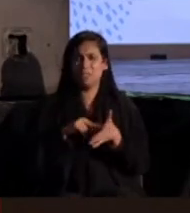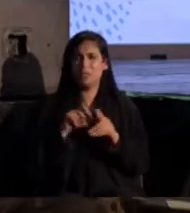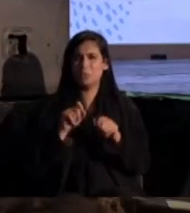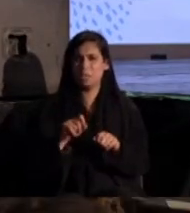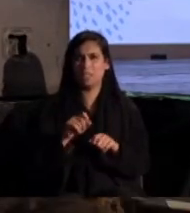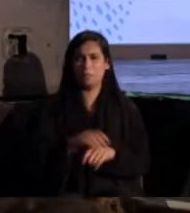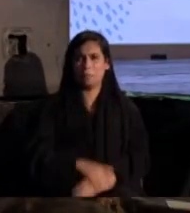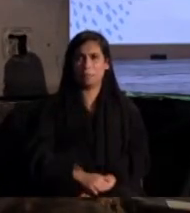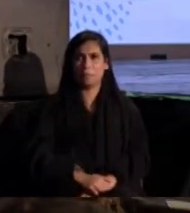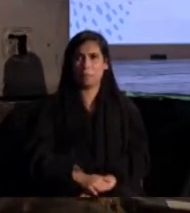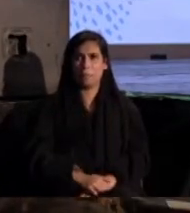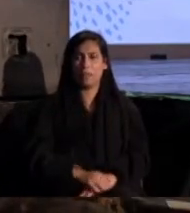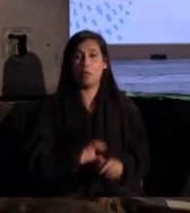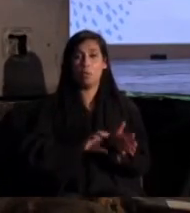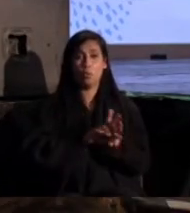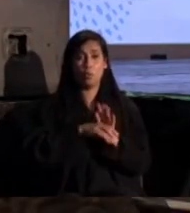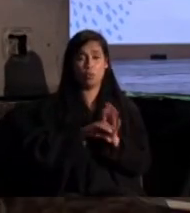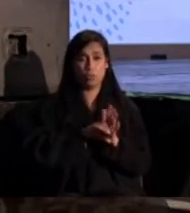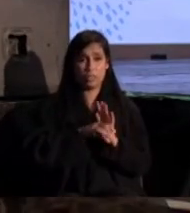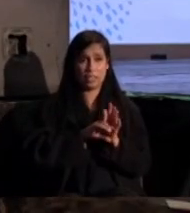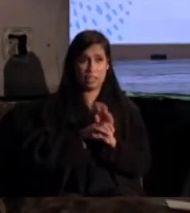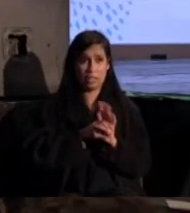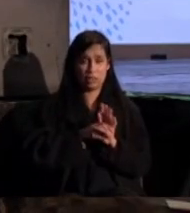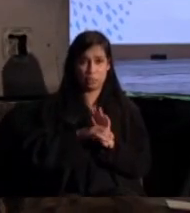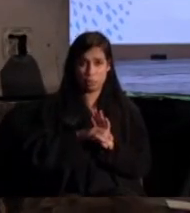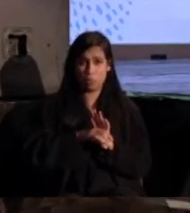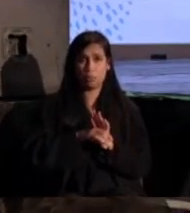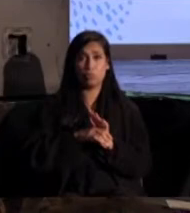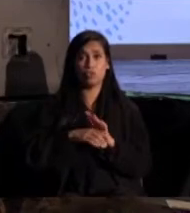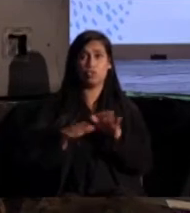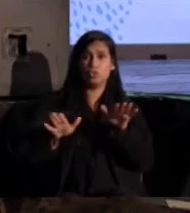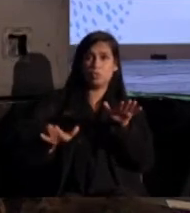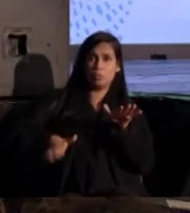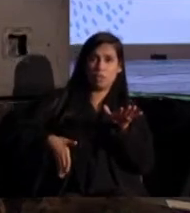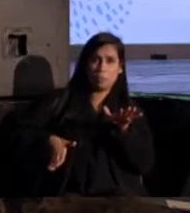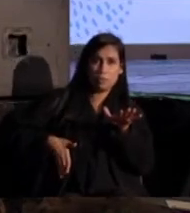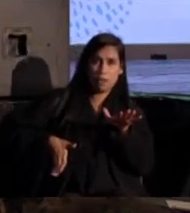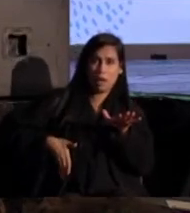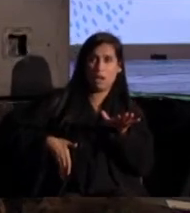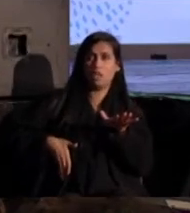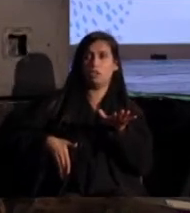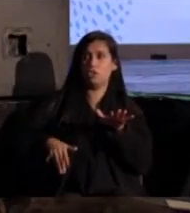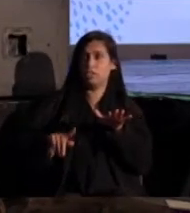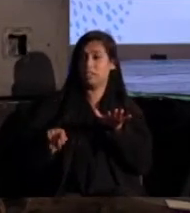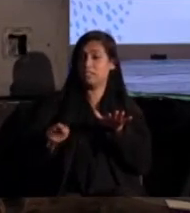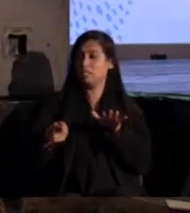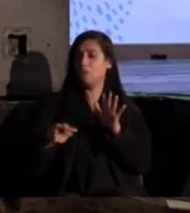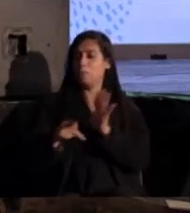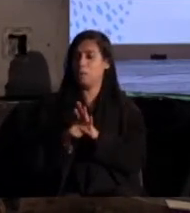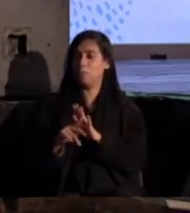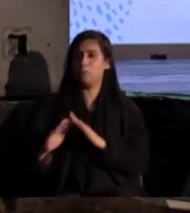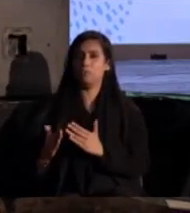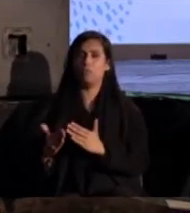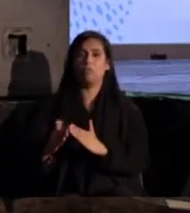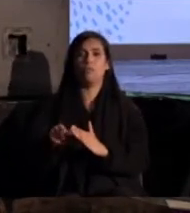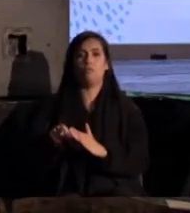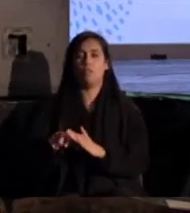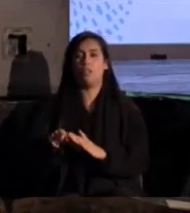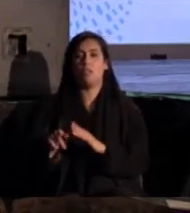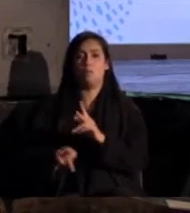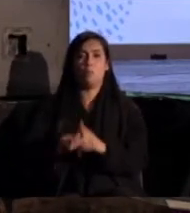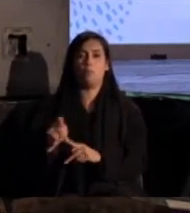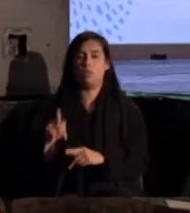e a ideia de preguiça foram formas de resistência que os povos indígenas e que a população